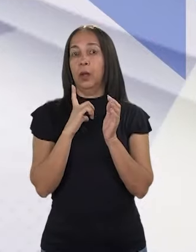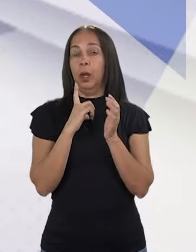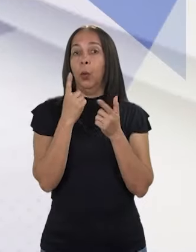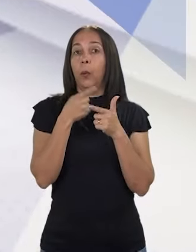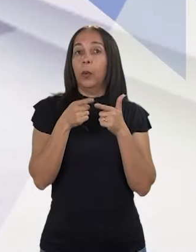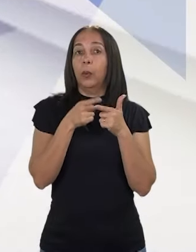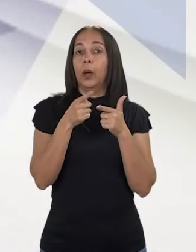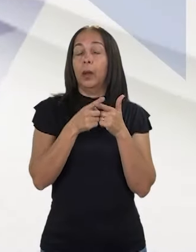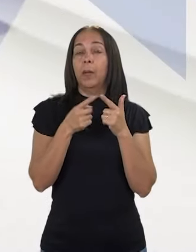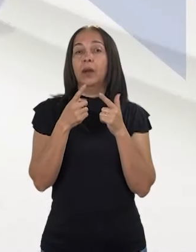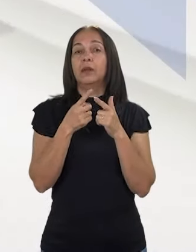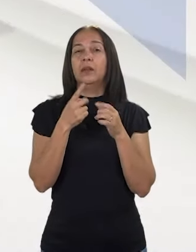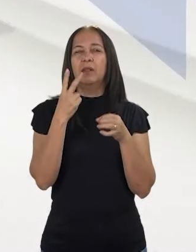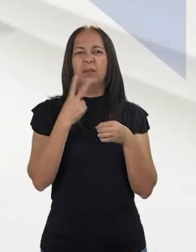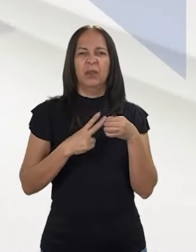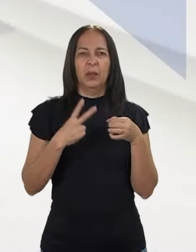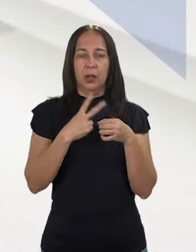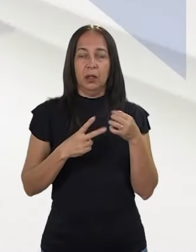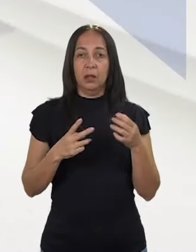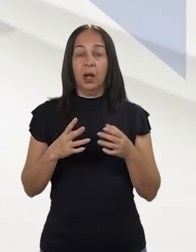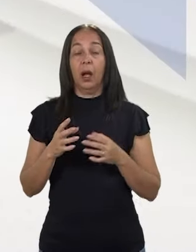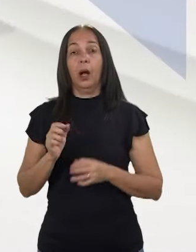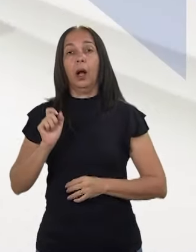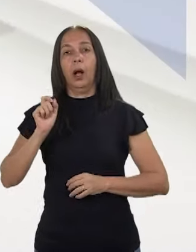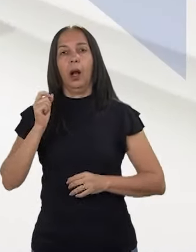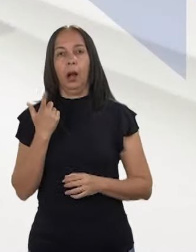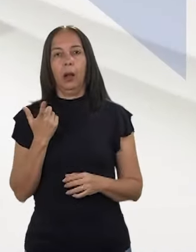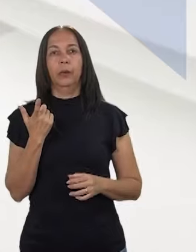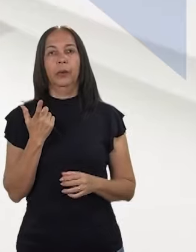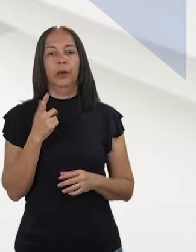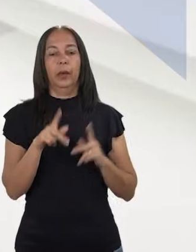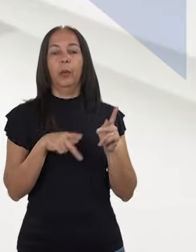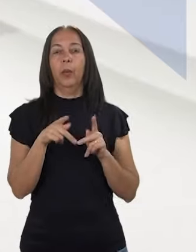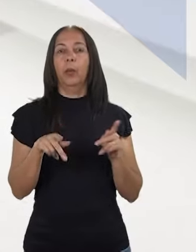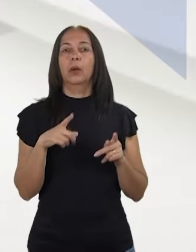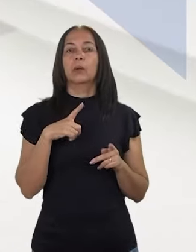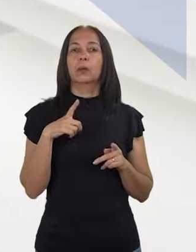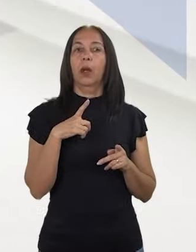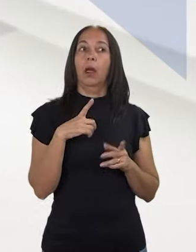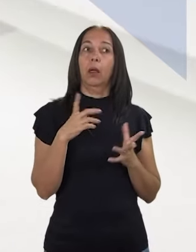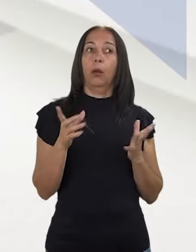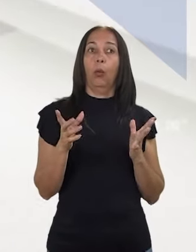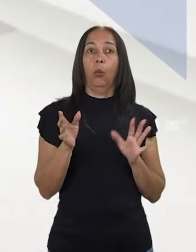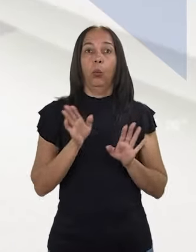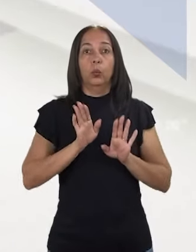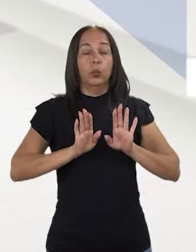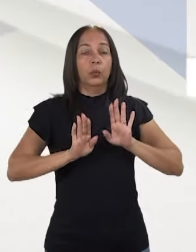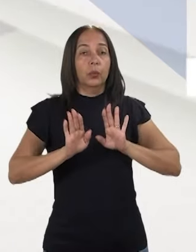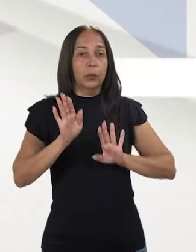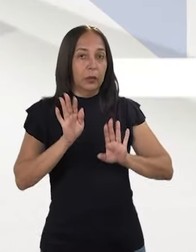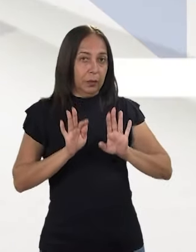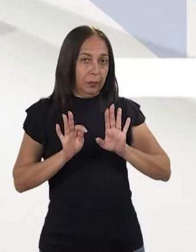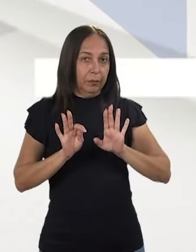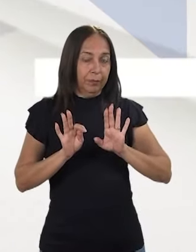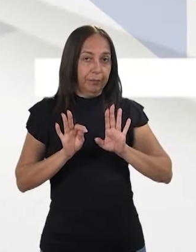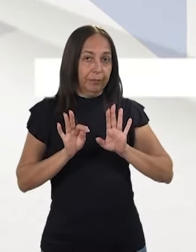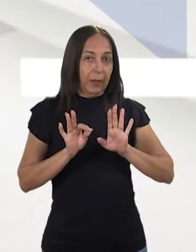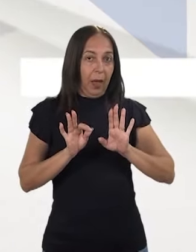crônico de violência eh e faz sentido que a população tenha um receio né Tenha receios